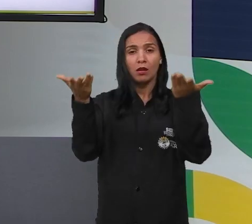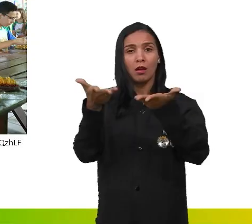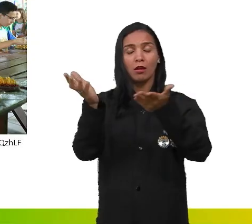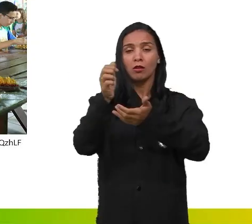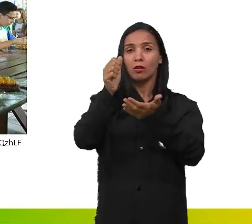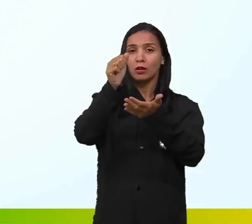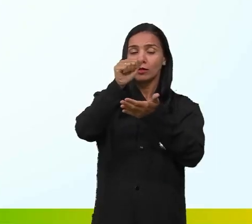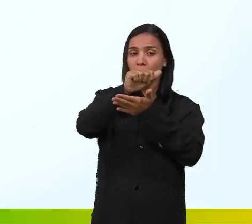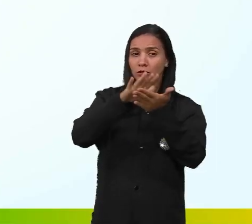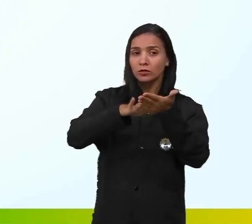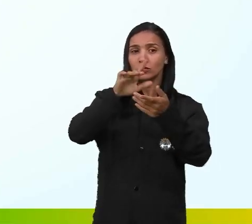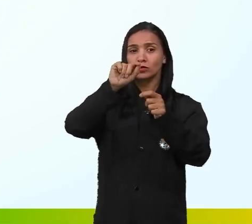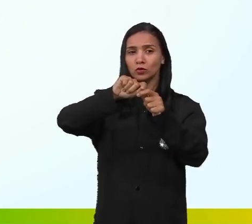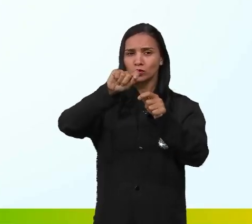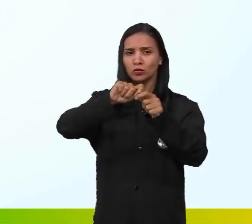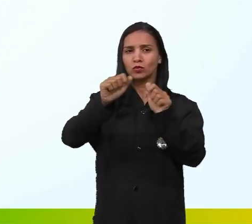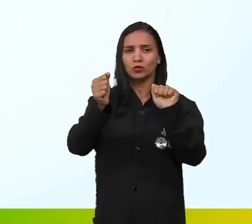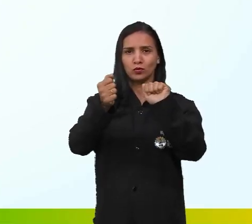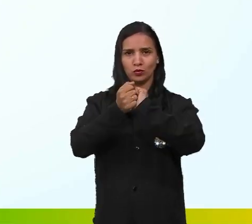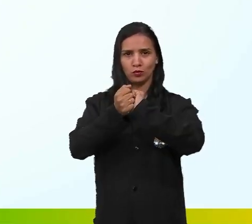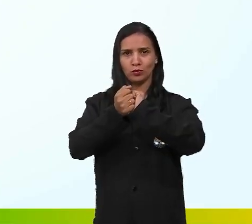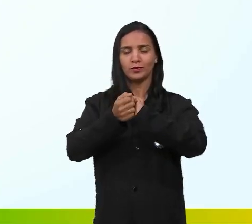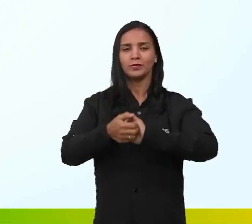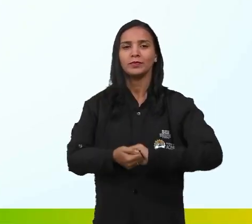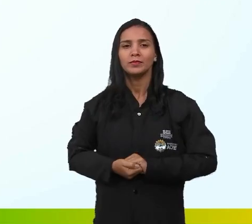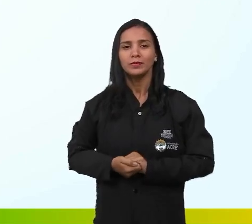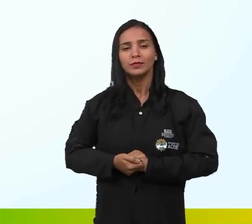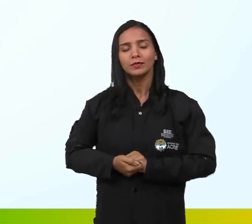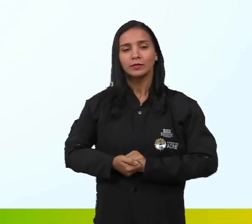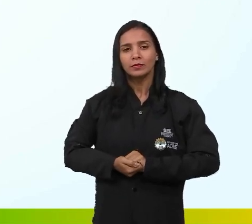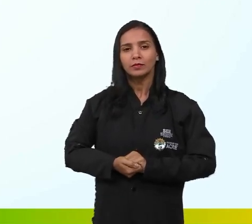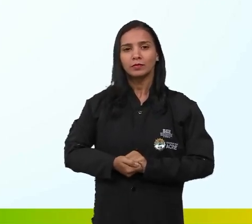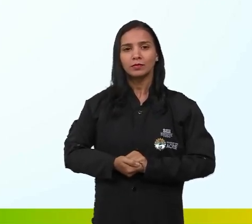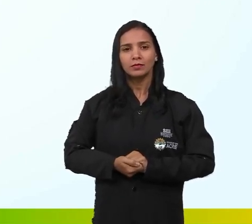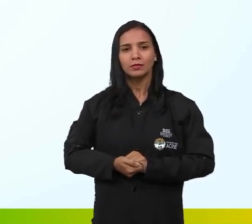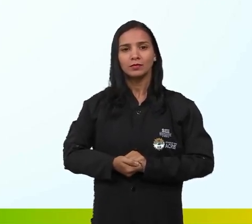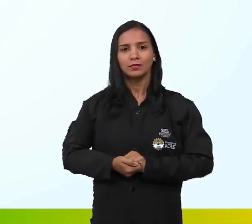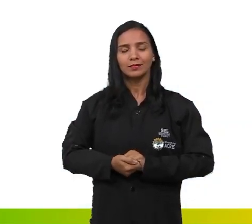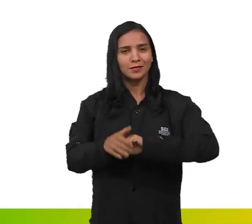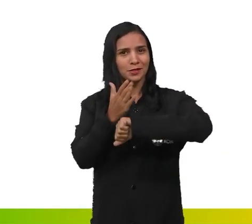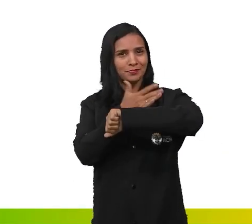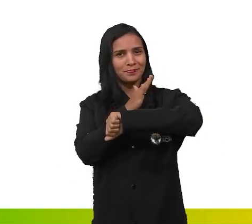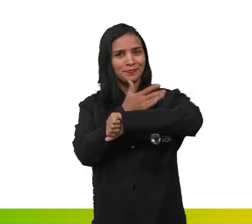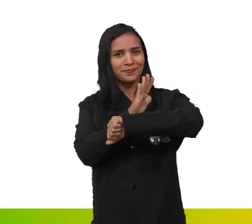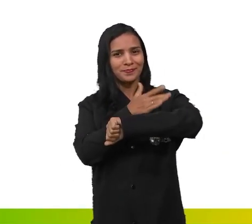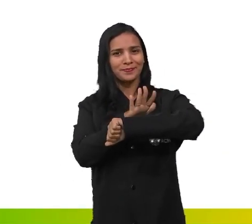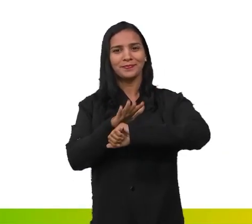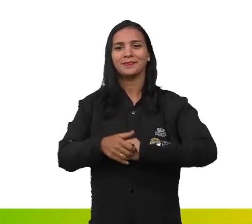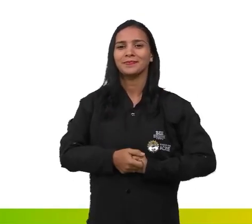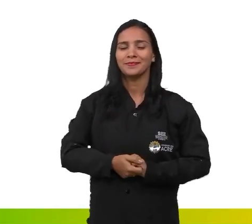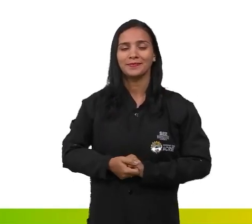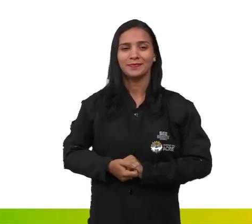lá para as nossas atividades. Let's practice.